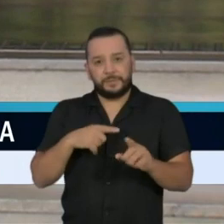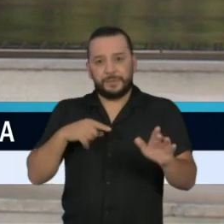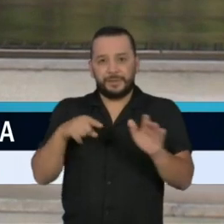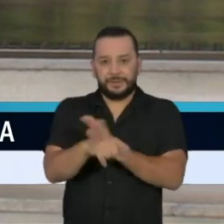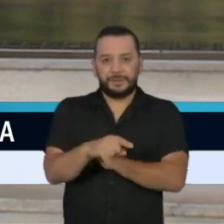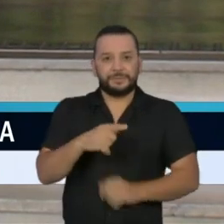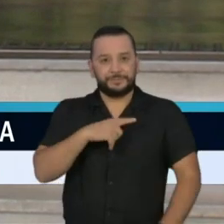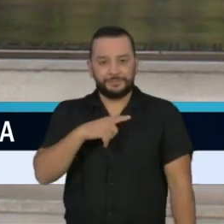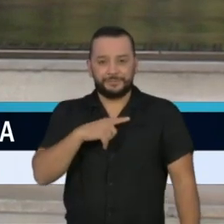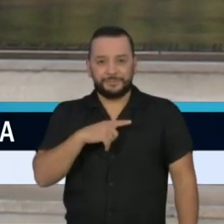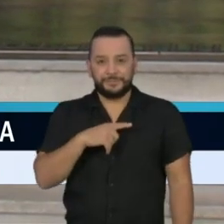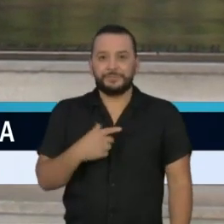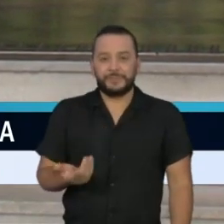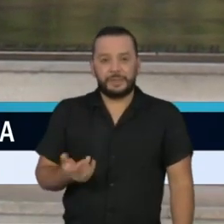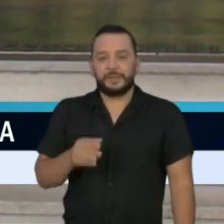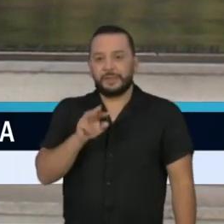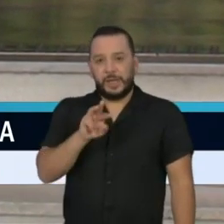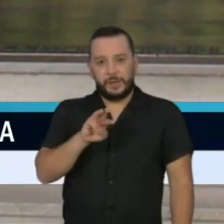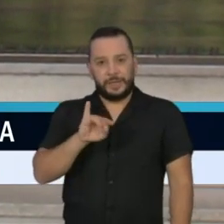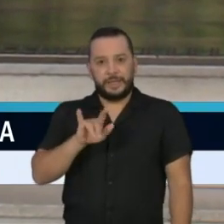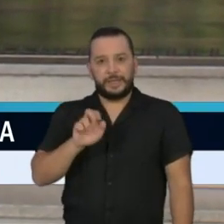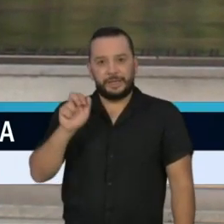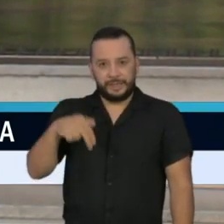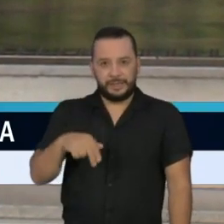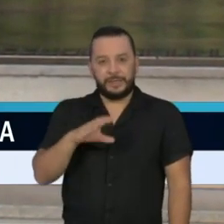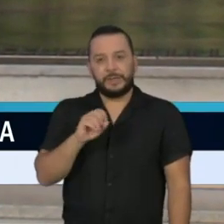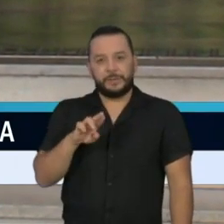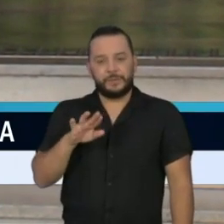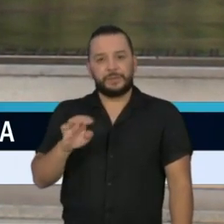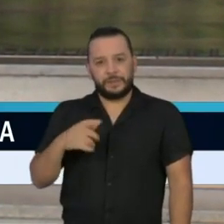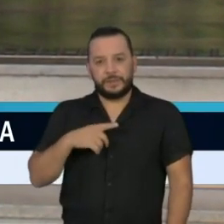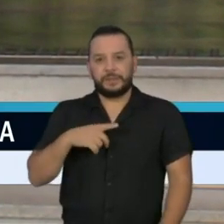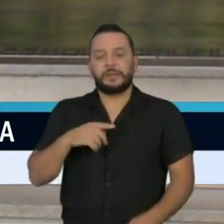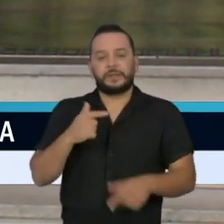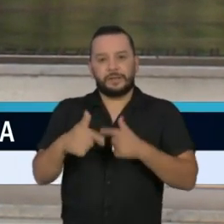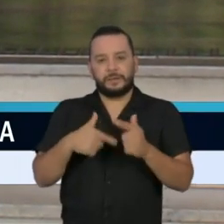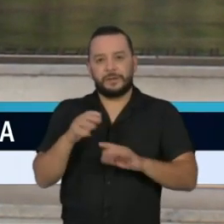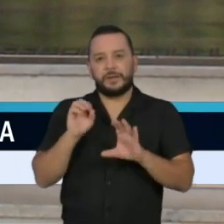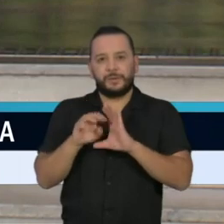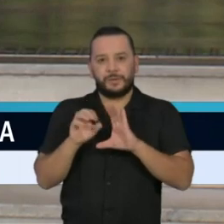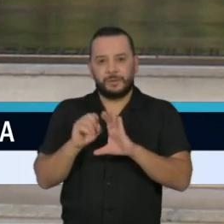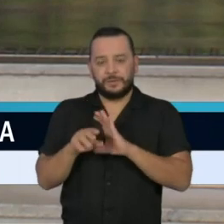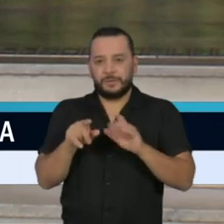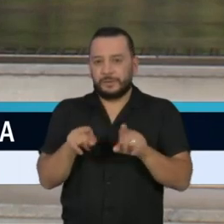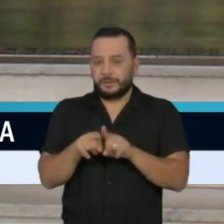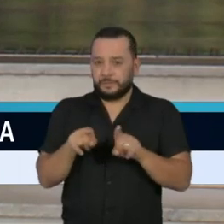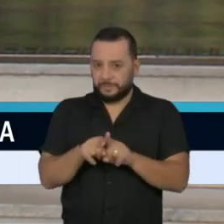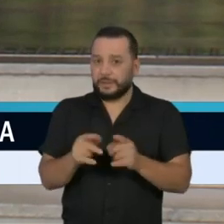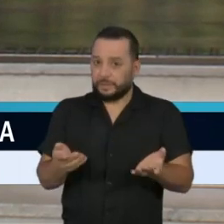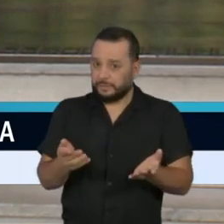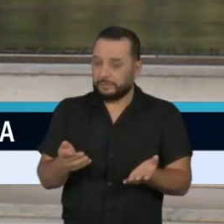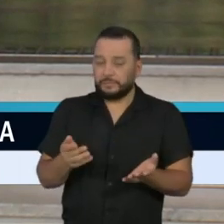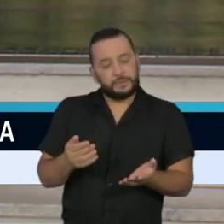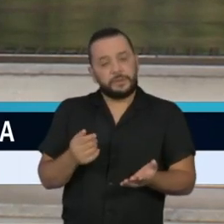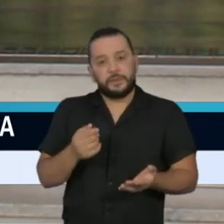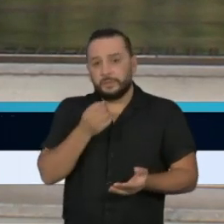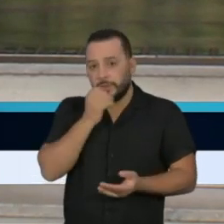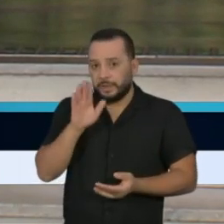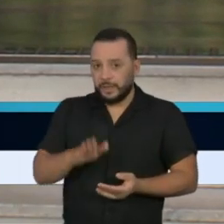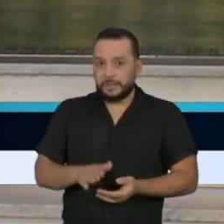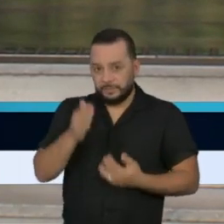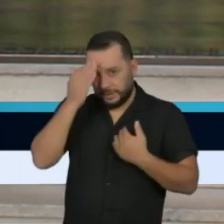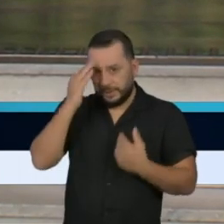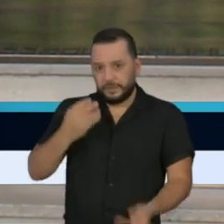presencial, agora sim, do William Cury, jornalista da TV Globo e Globo News. Will, boa tarde. Obrigado